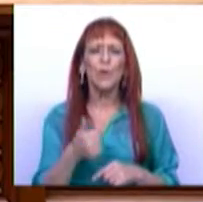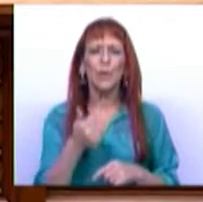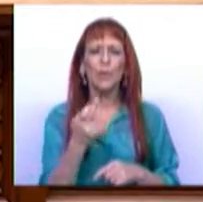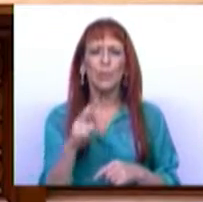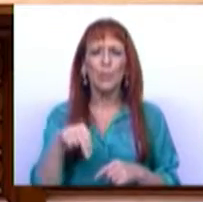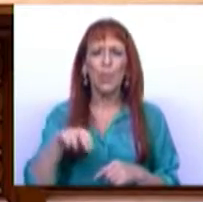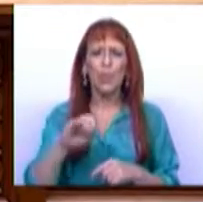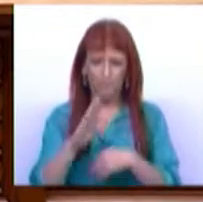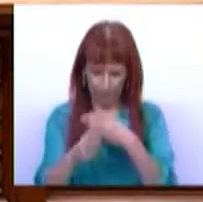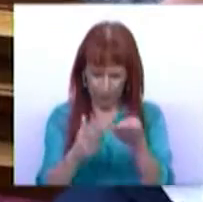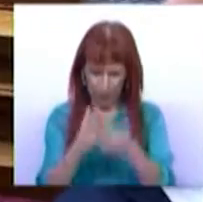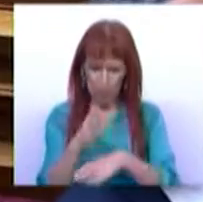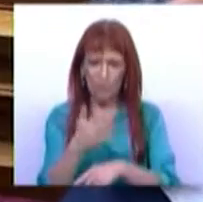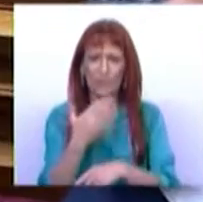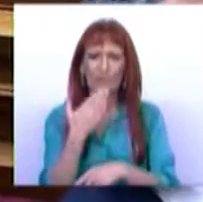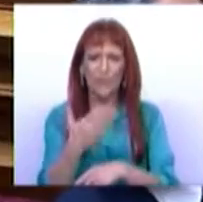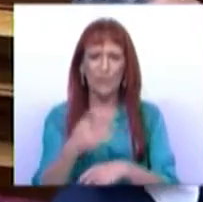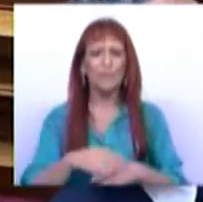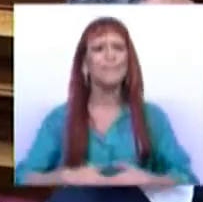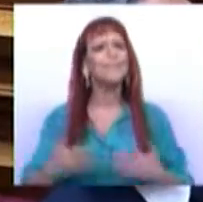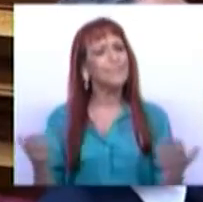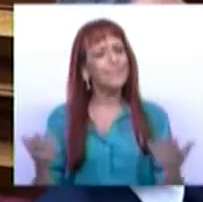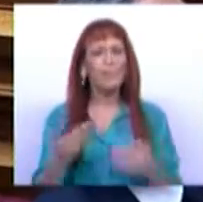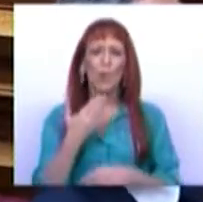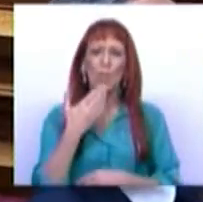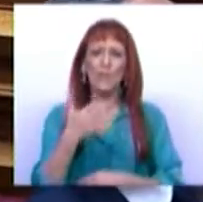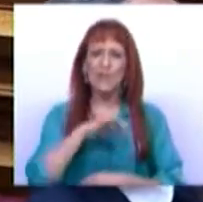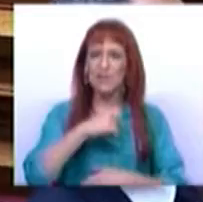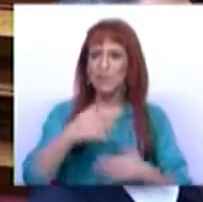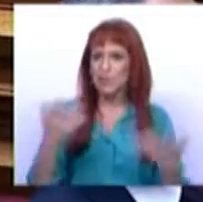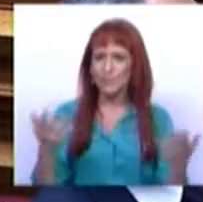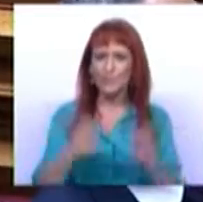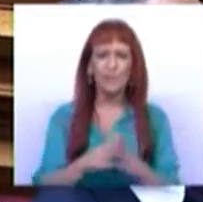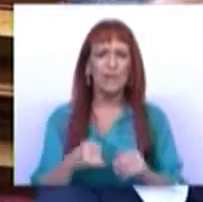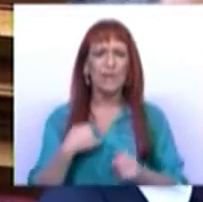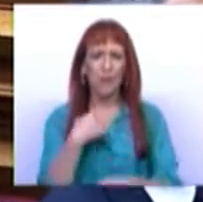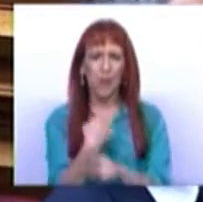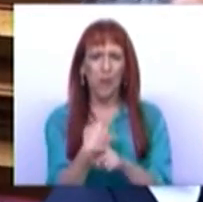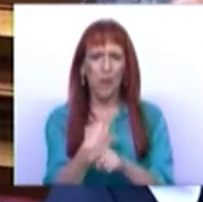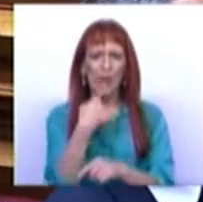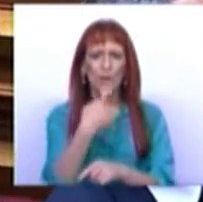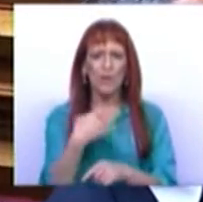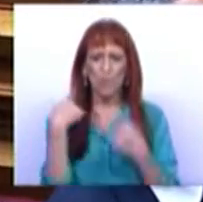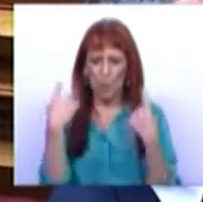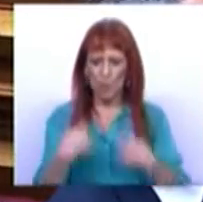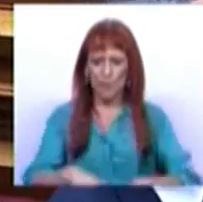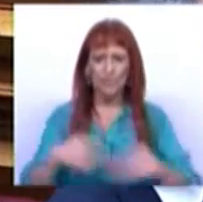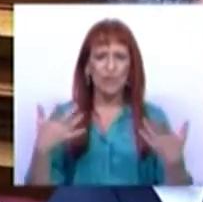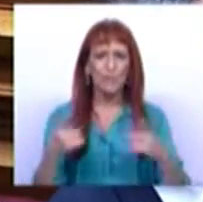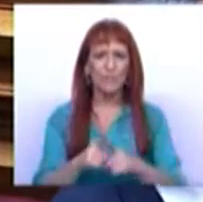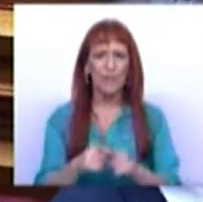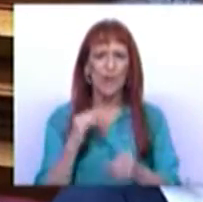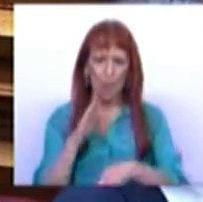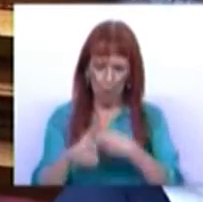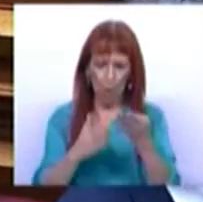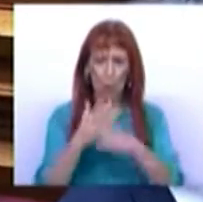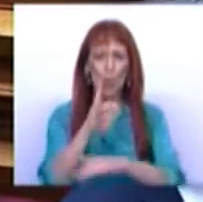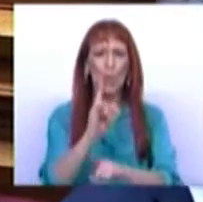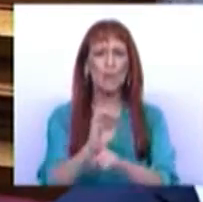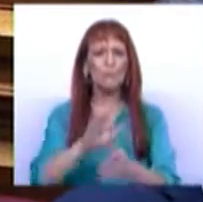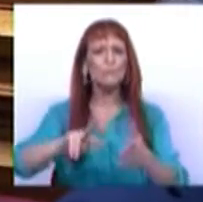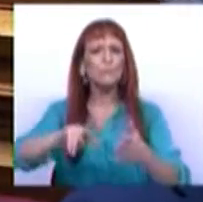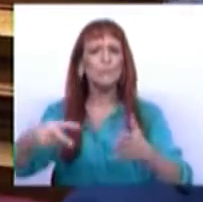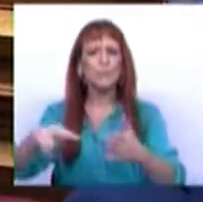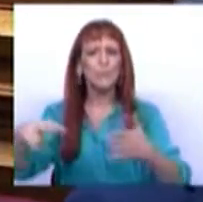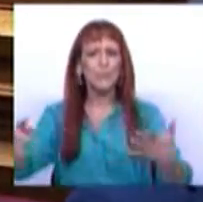Bruno Aragão, prossiga, se faz favor. Muito obrigado, Sr. Presidente. Como eu dizia, o que temos mesmo é que continuar a